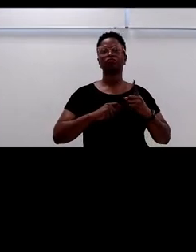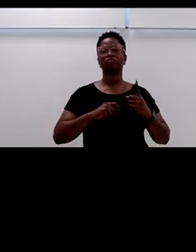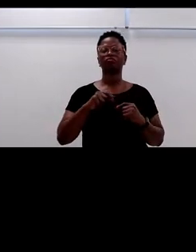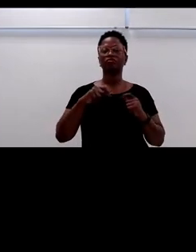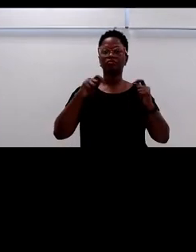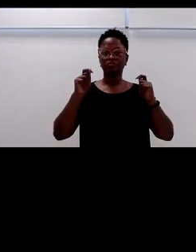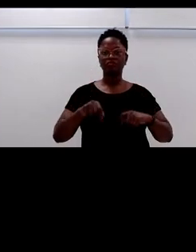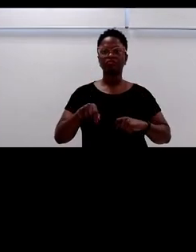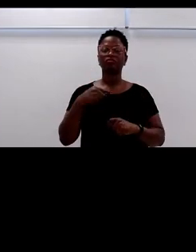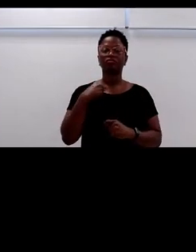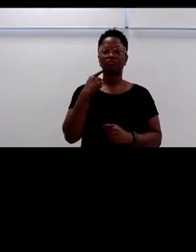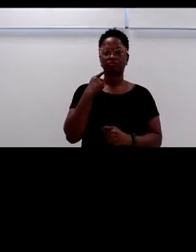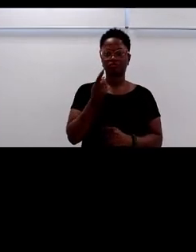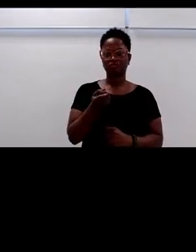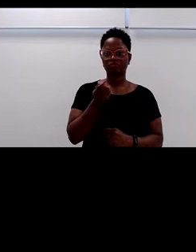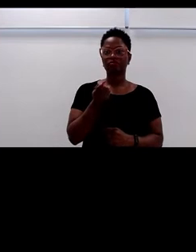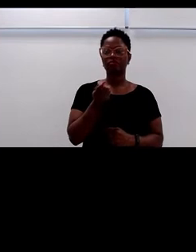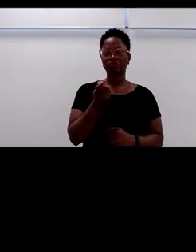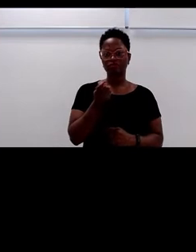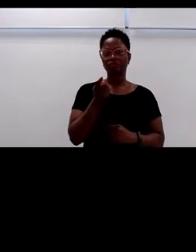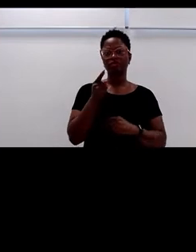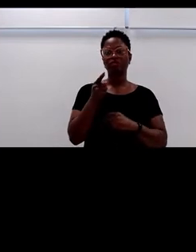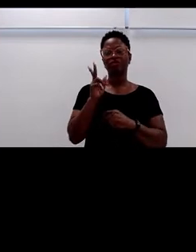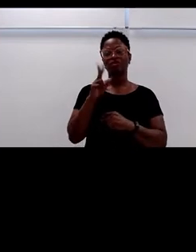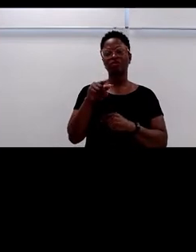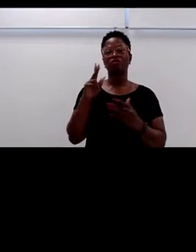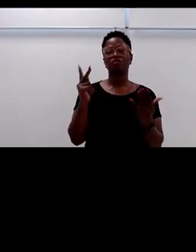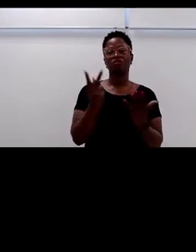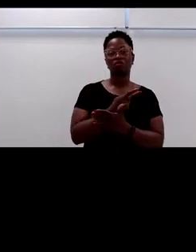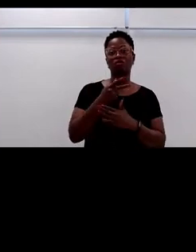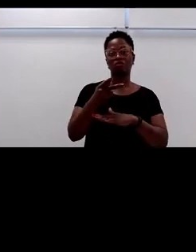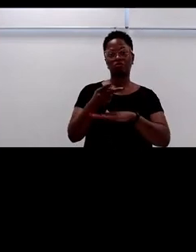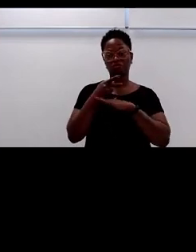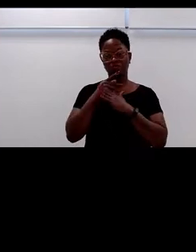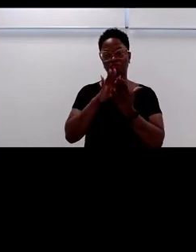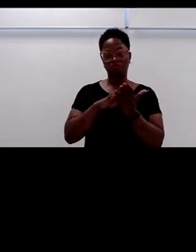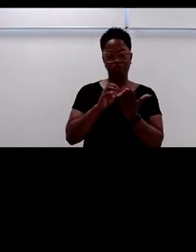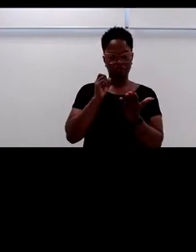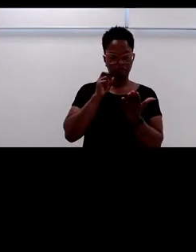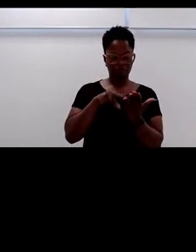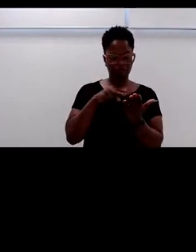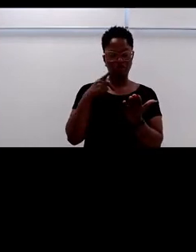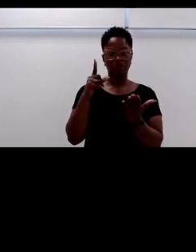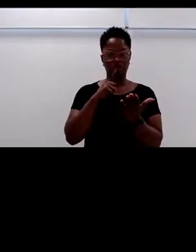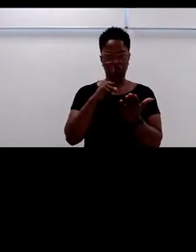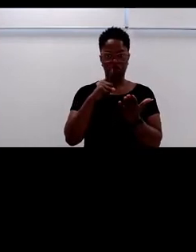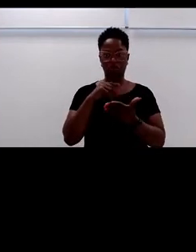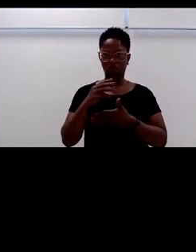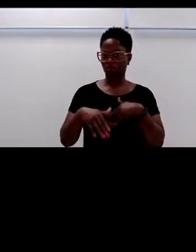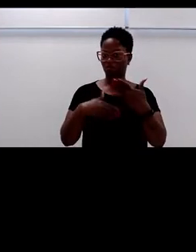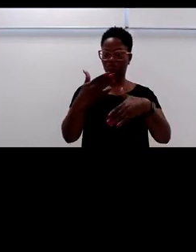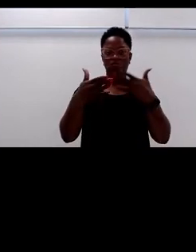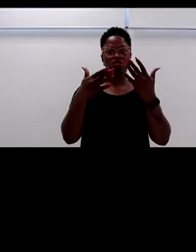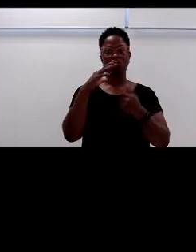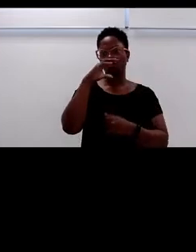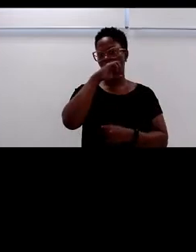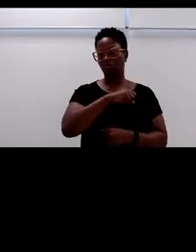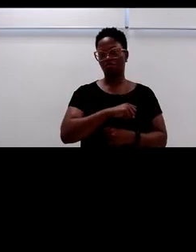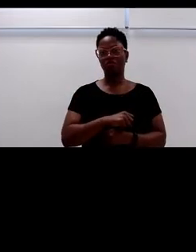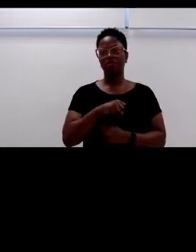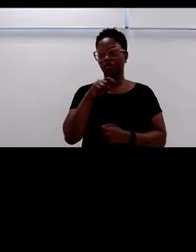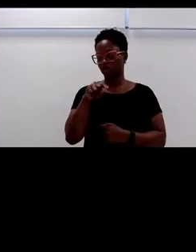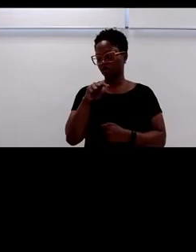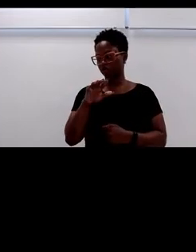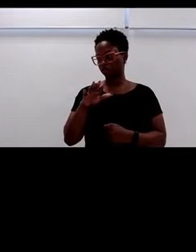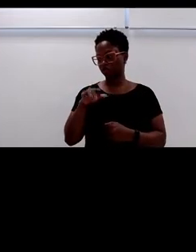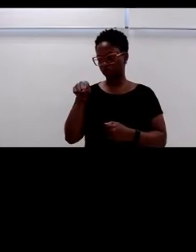quando eu capitulou a mensagem dele, eu tenho uma avança muito alta. Esse é melhor do que o outro. Esse